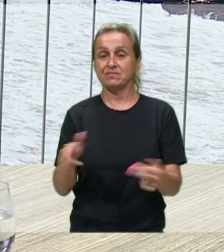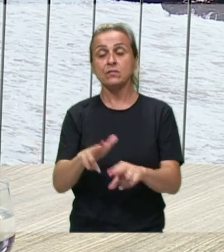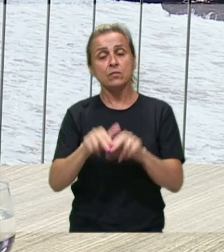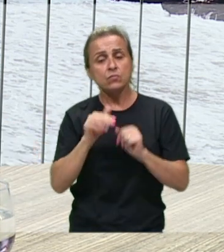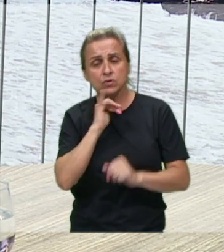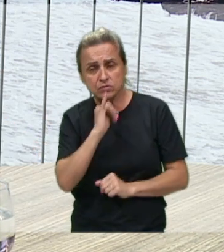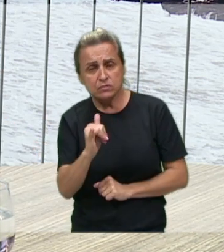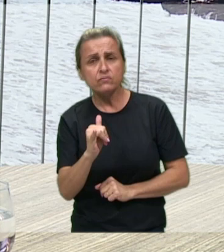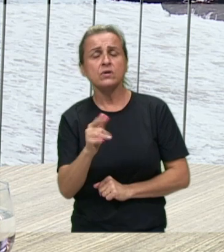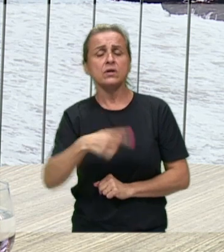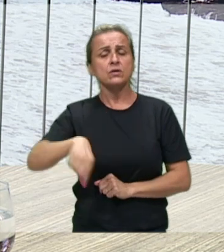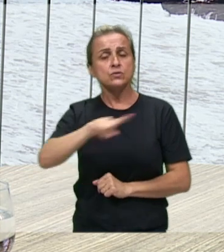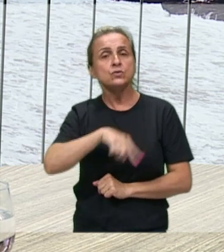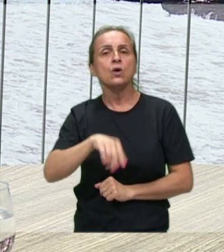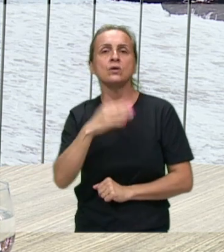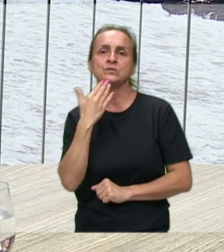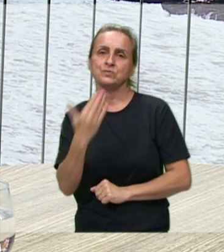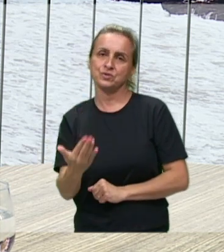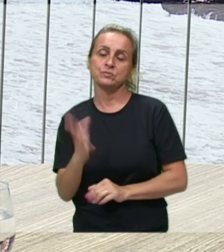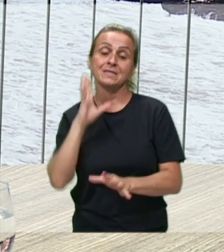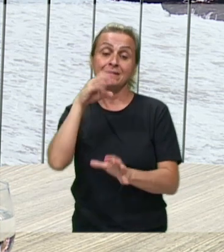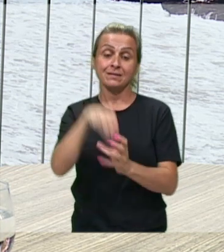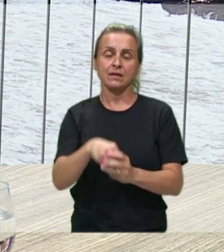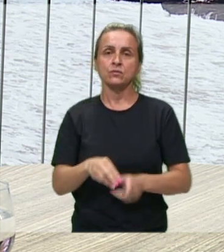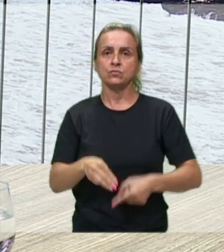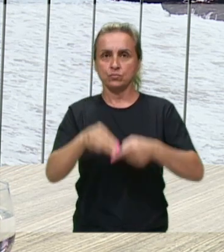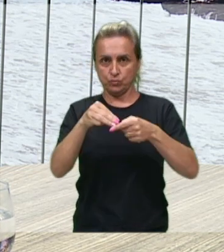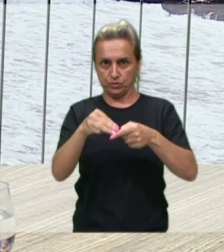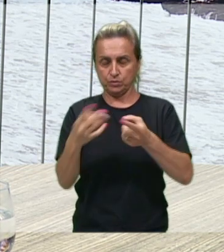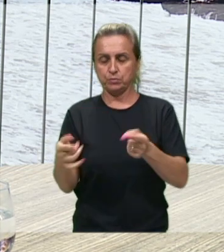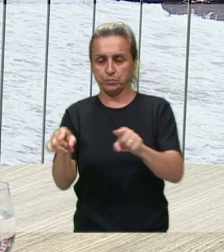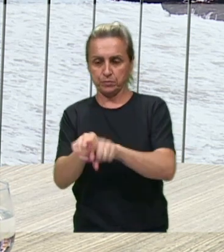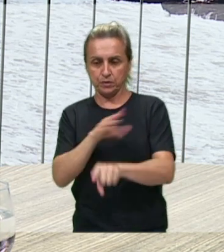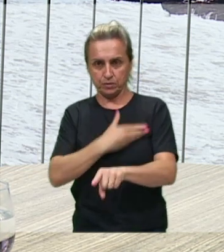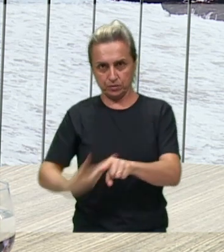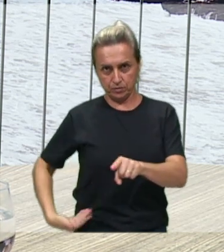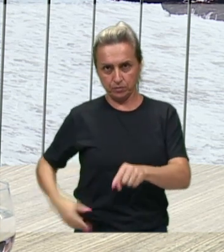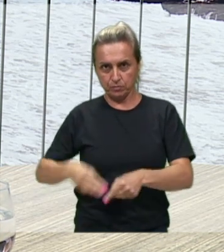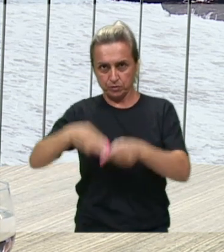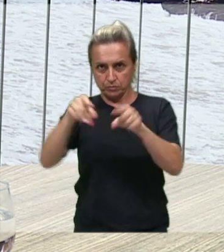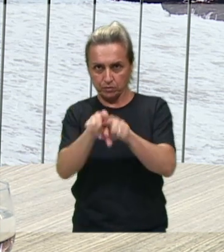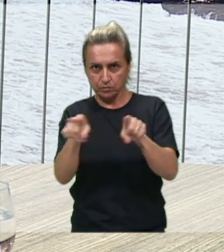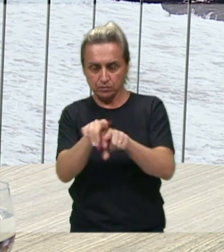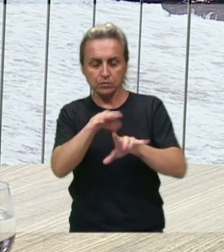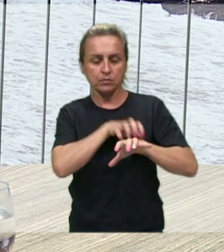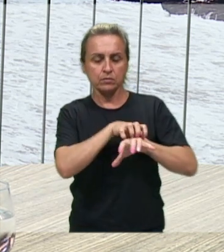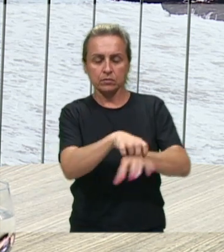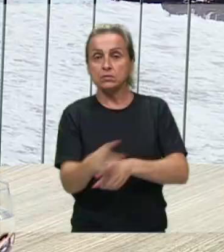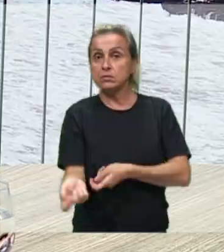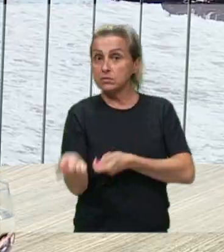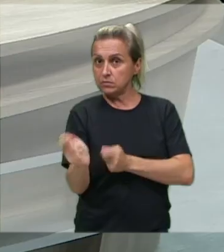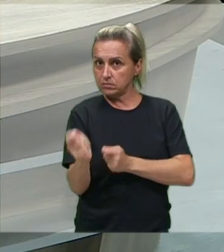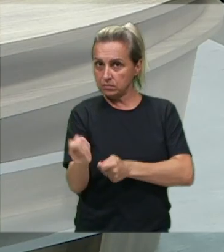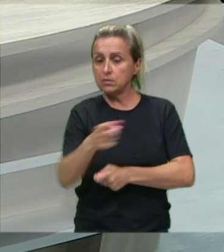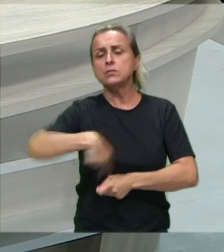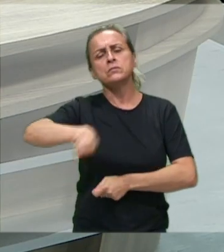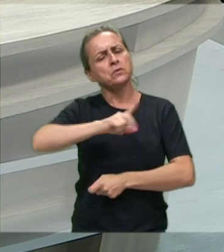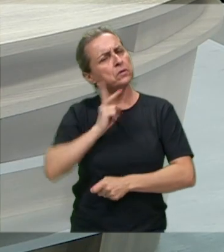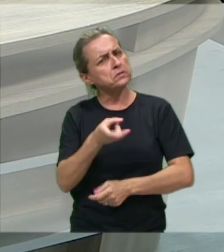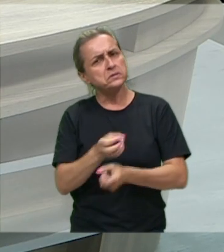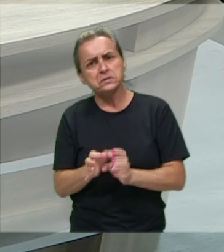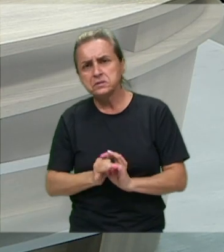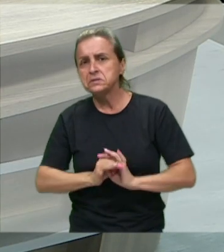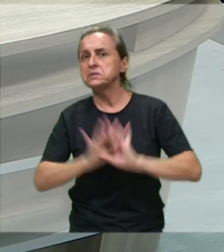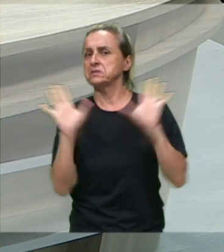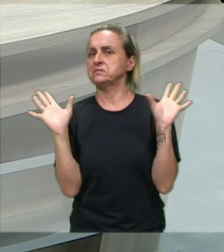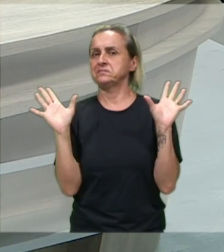demandas. Dentro do município, tudo que for parceria com o governo municipal, até mesmo no turismo, na pesca, a gente se coloca à disposição. O que